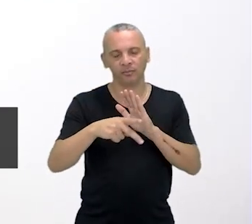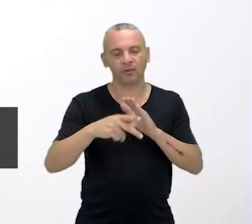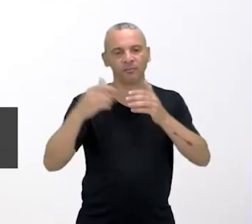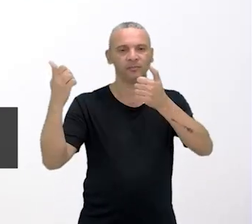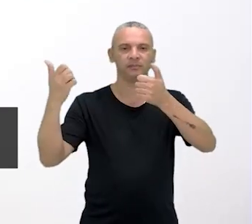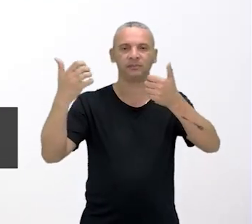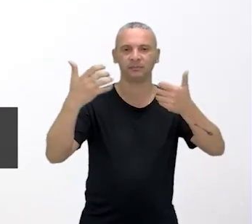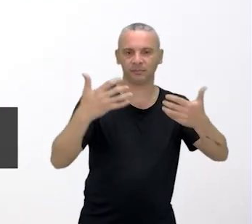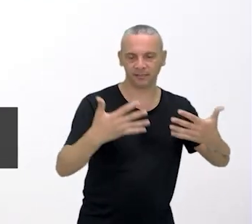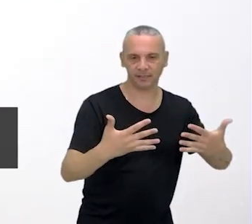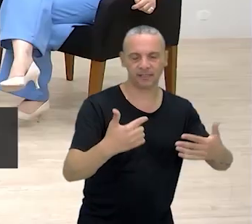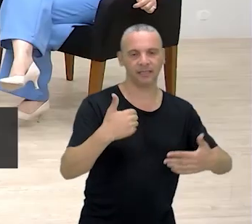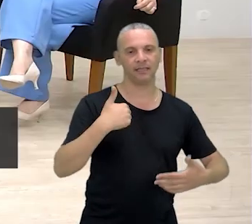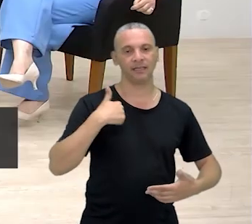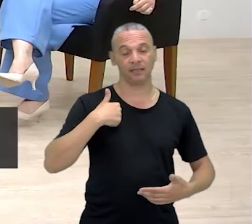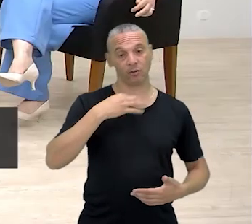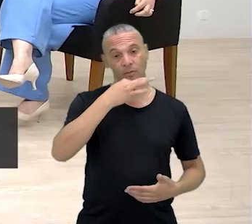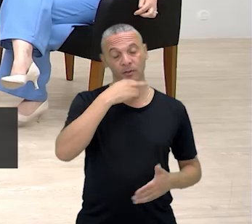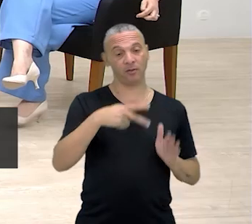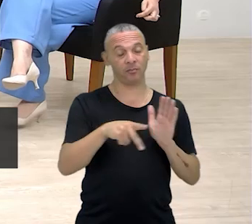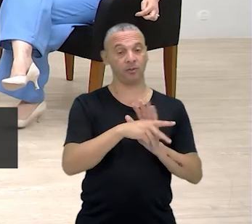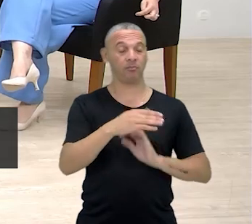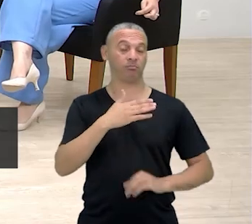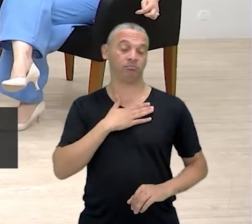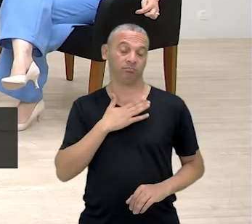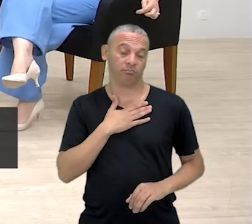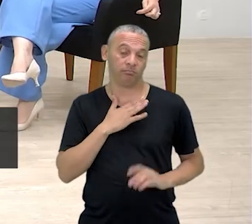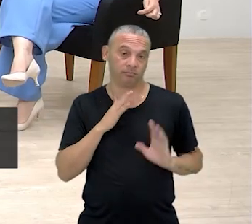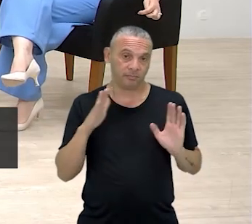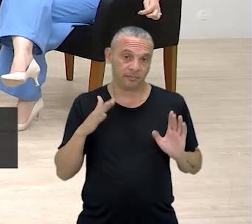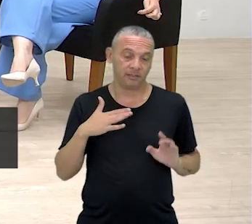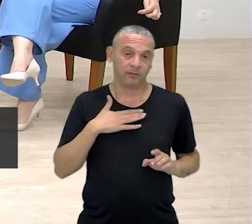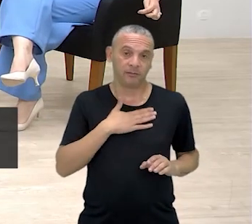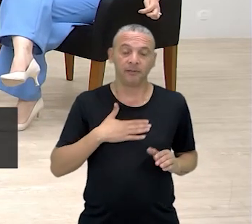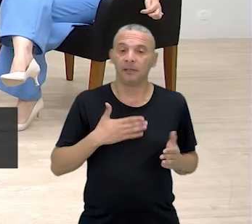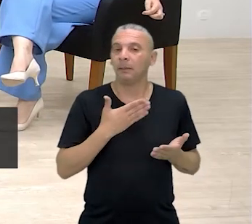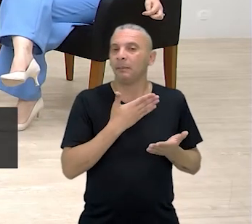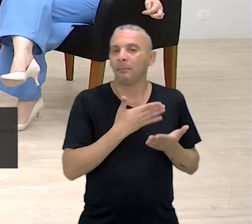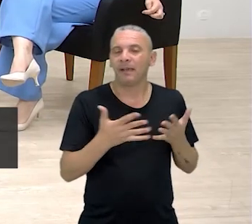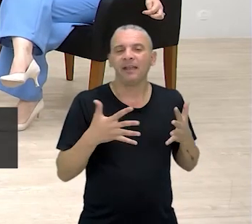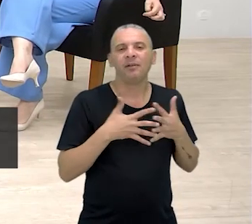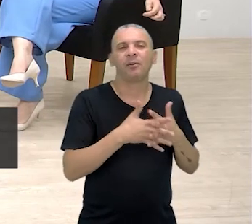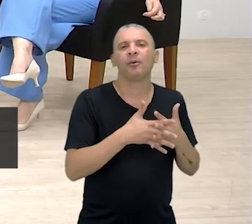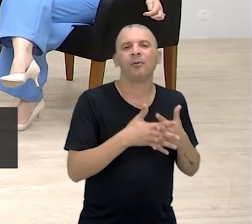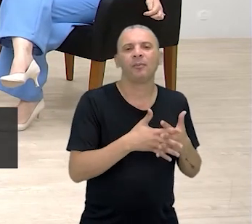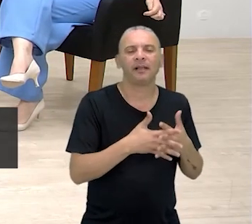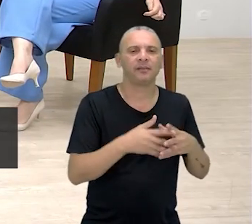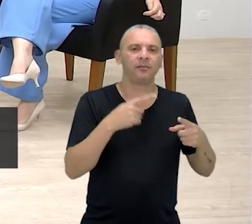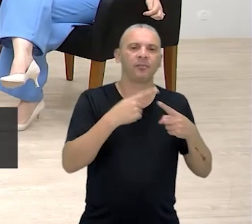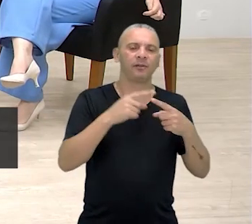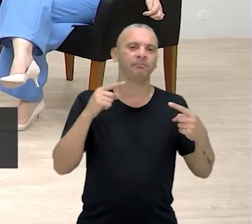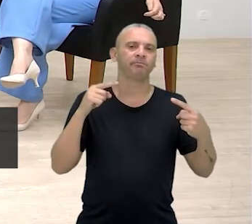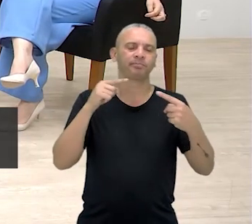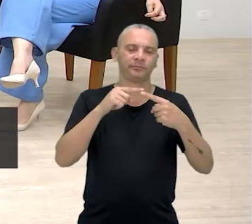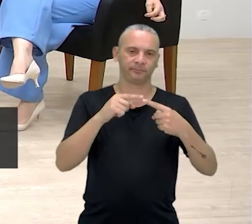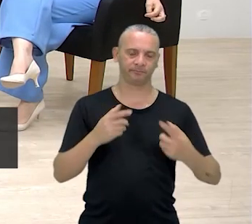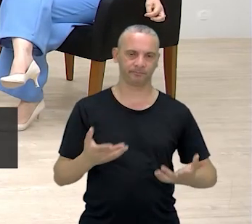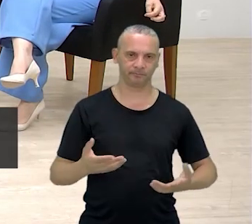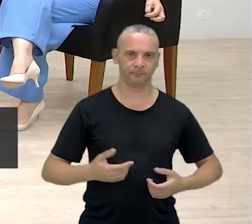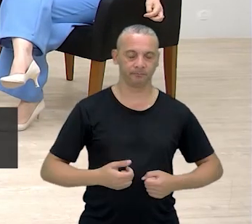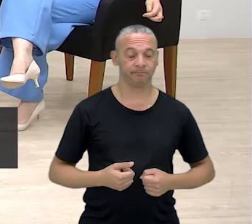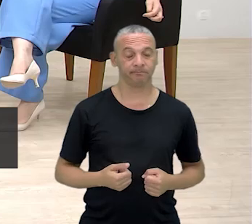também colocou, né? Sim. Eu também entendo que esses personagens, eles perdem complexidade por serem tão lineares assim,